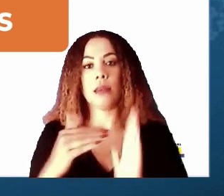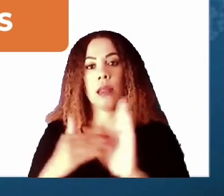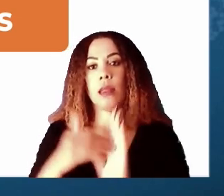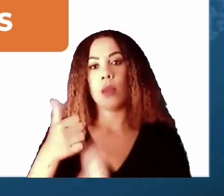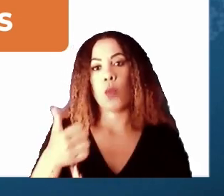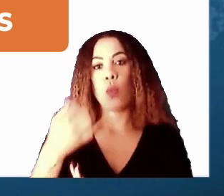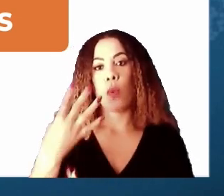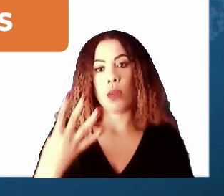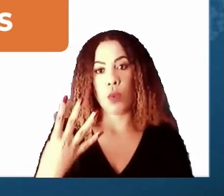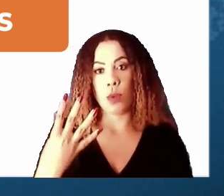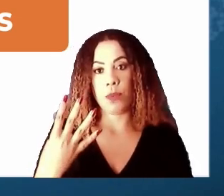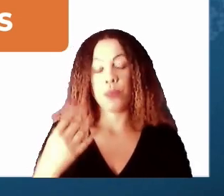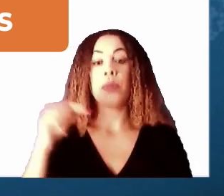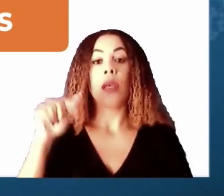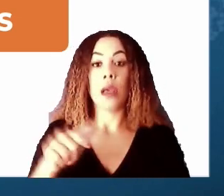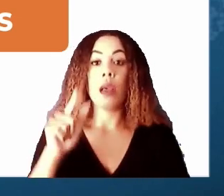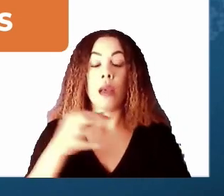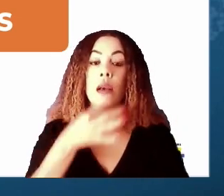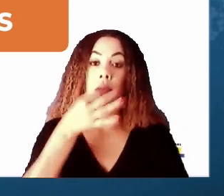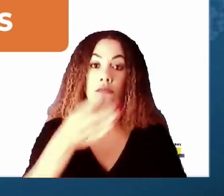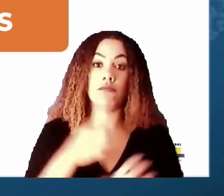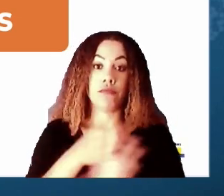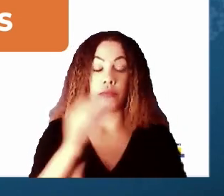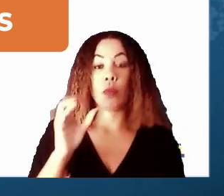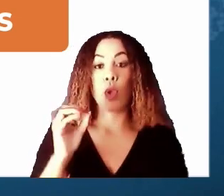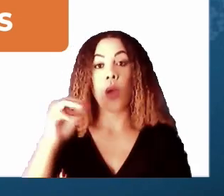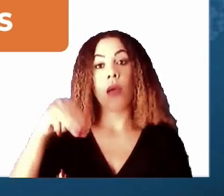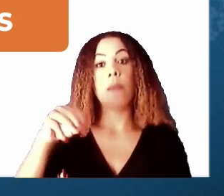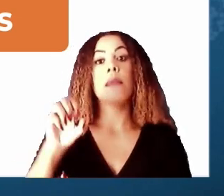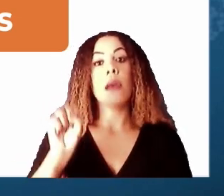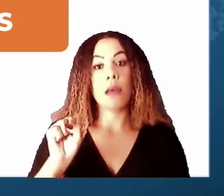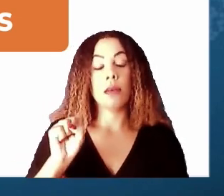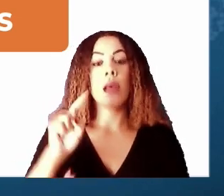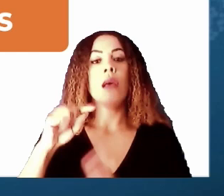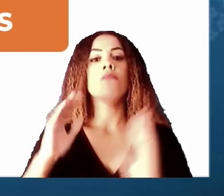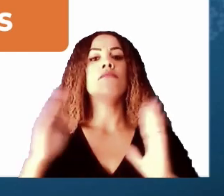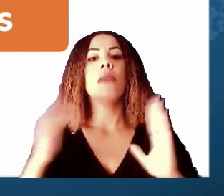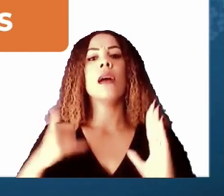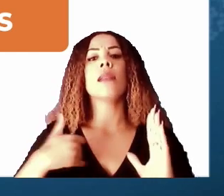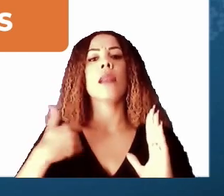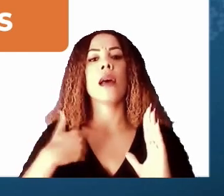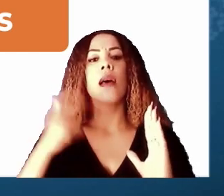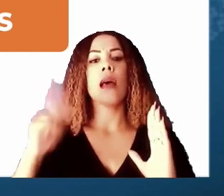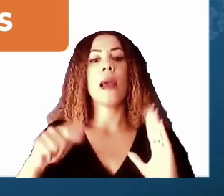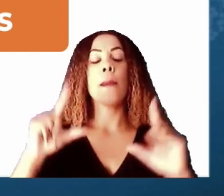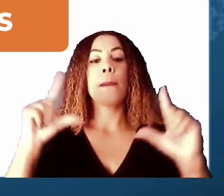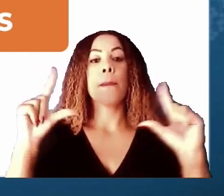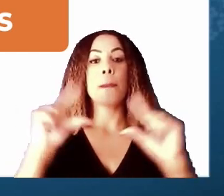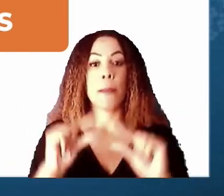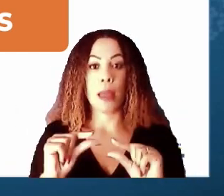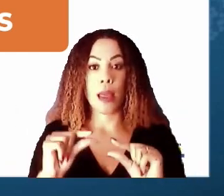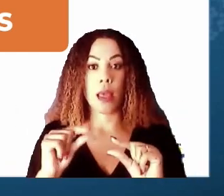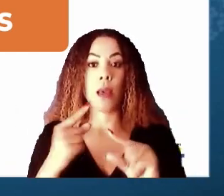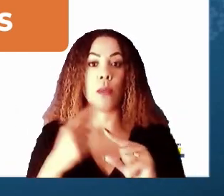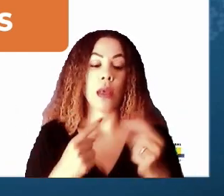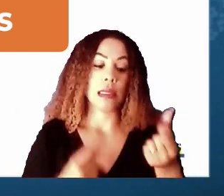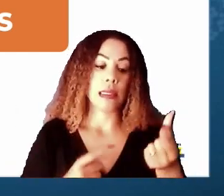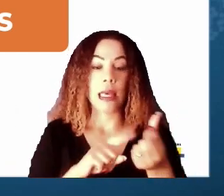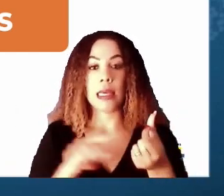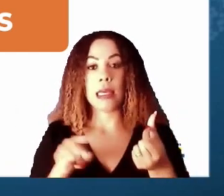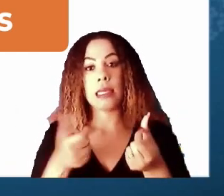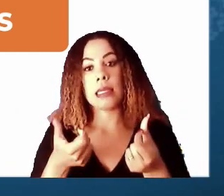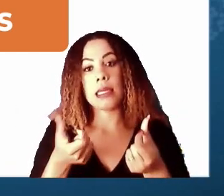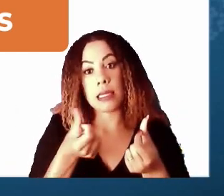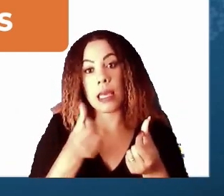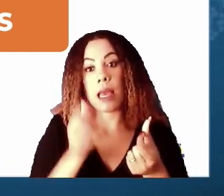etária recomendada pela Organização Mundial de Saúde. É uma faixa etária menor, é um intervalo menor, frente a 6 a 16, mas isso permitiria